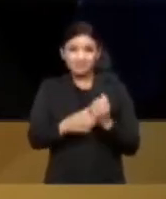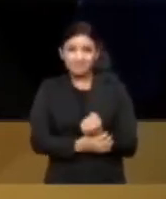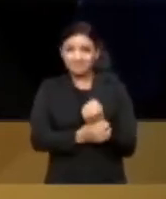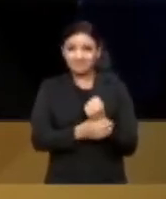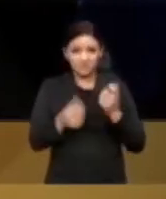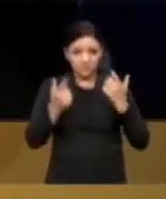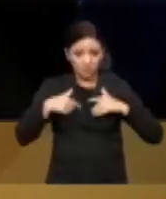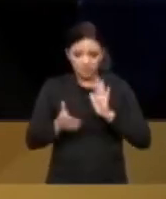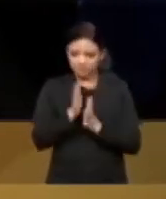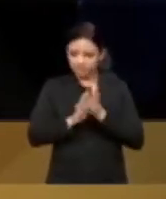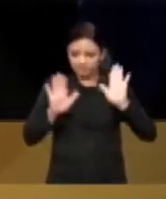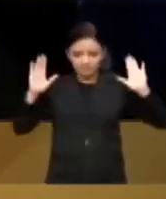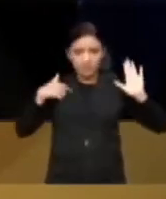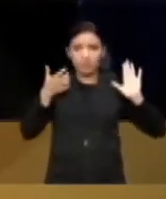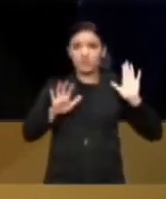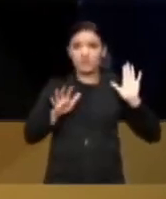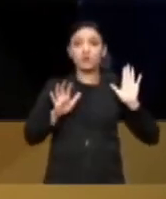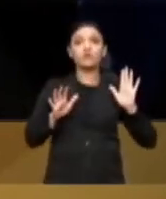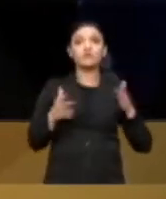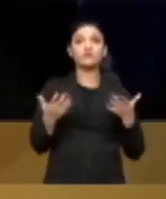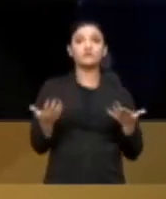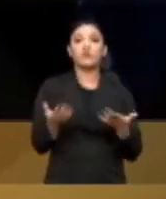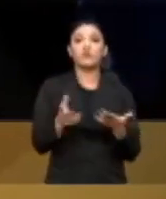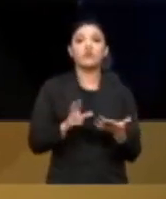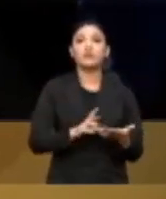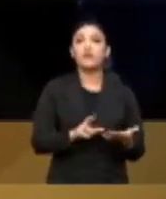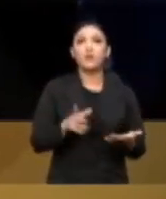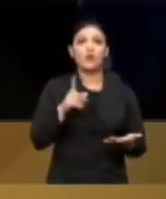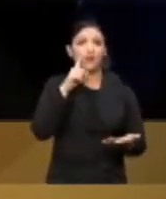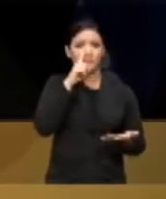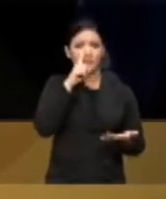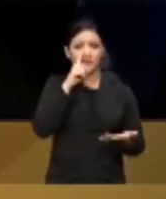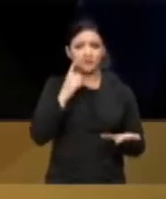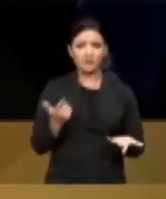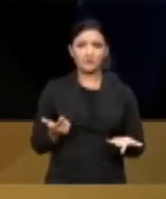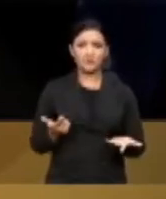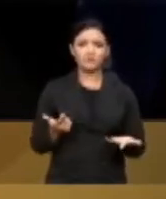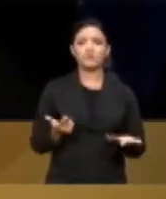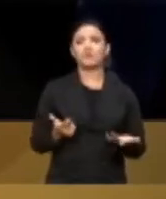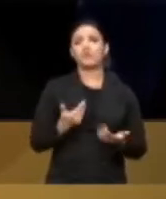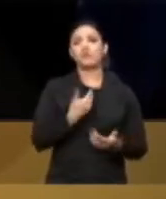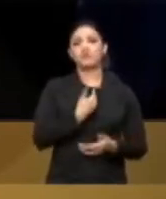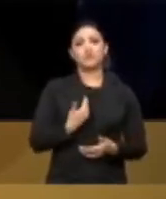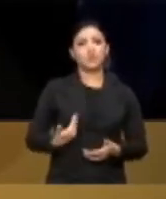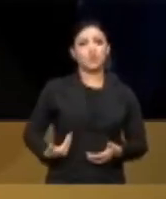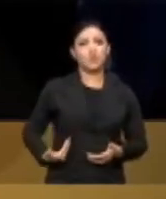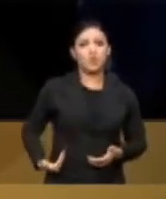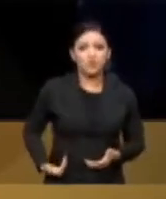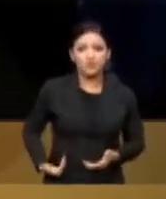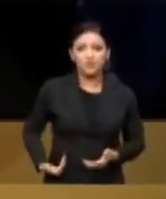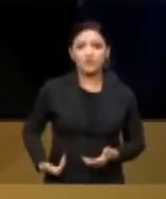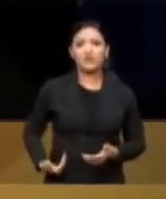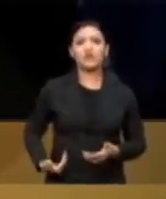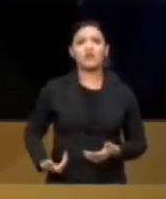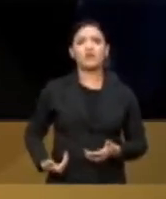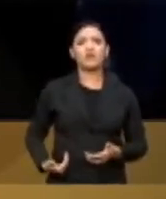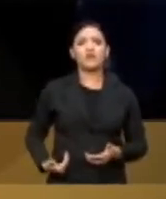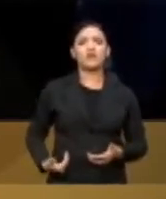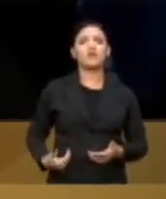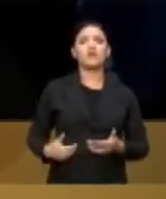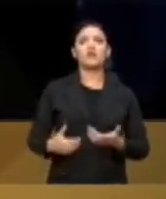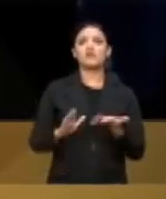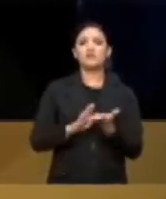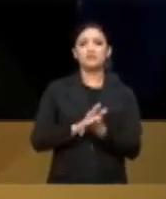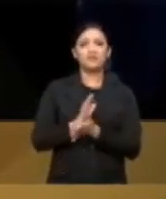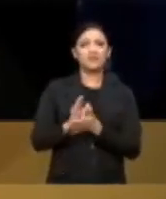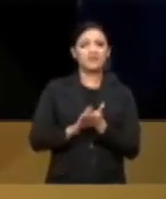tomar vacina não se coloca aqui em risco. Não há nem atuação do Estado, nem argumentação das ações de